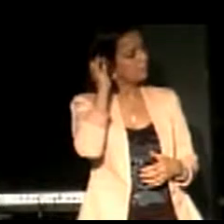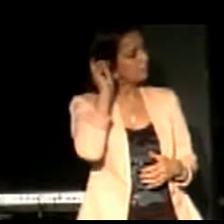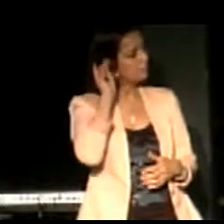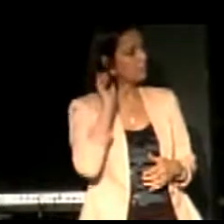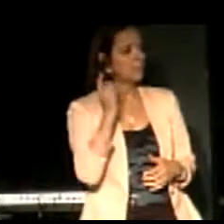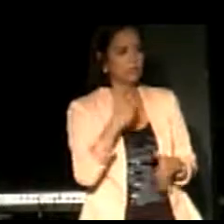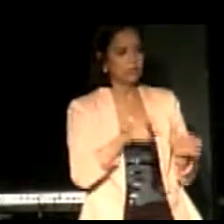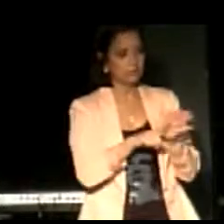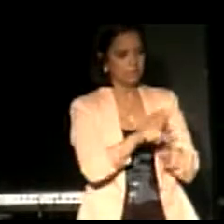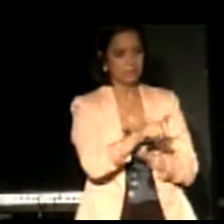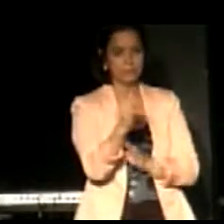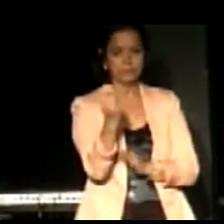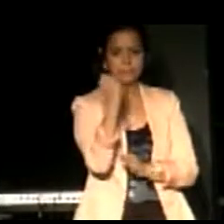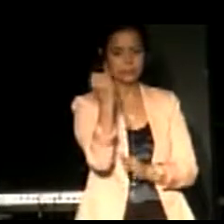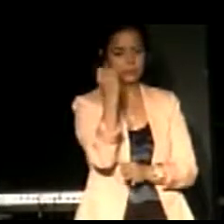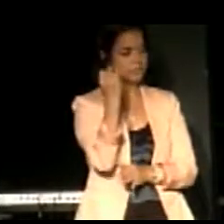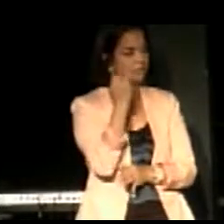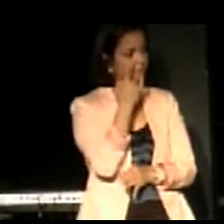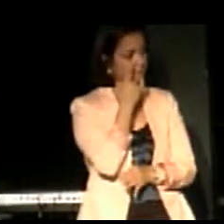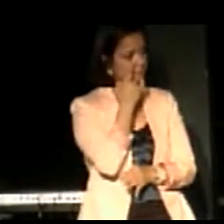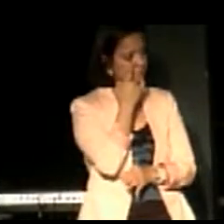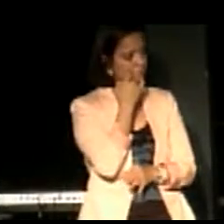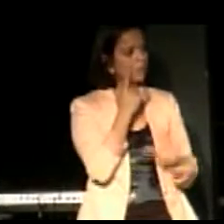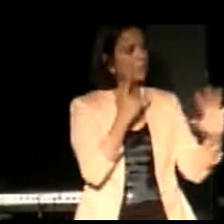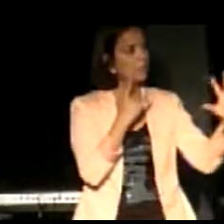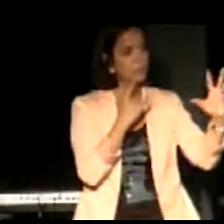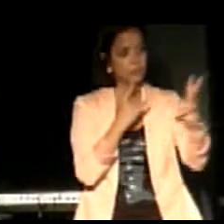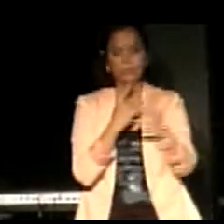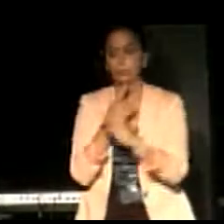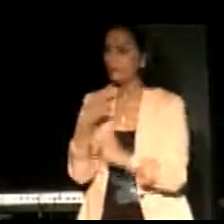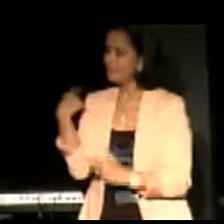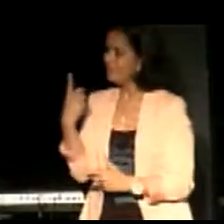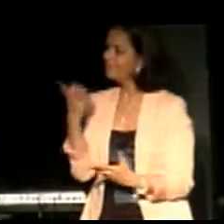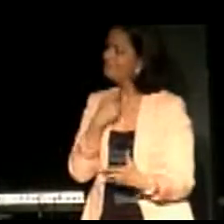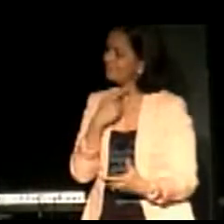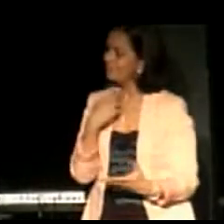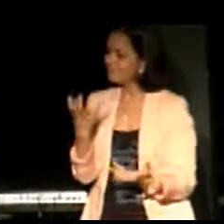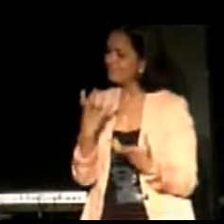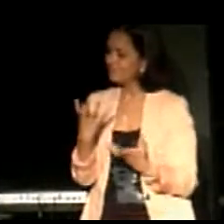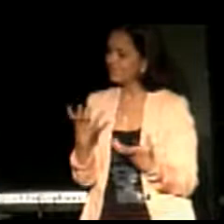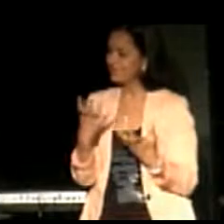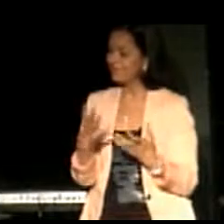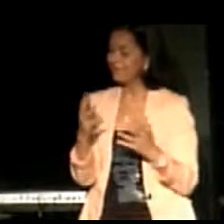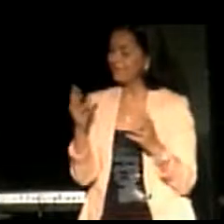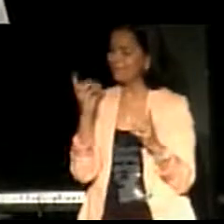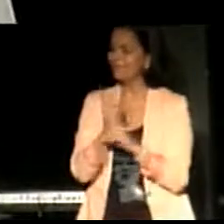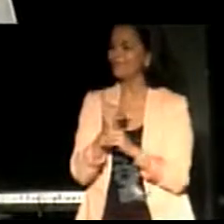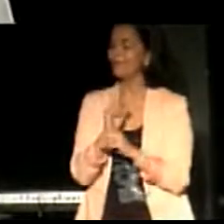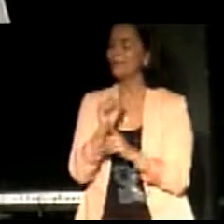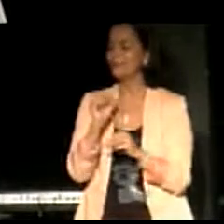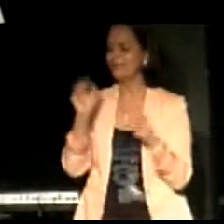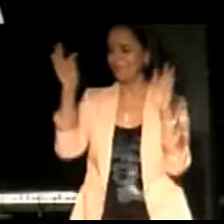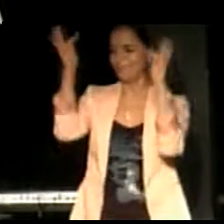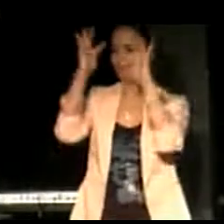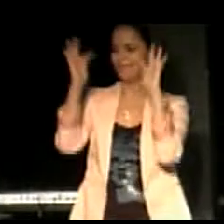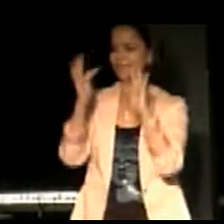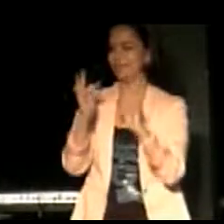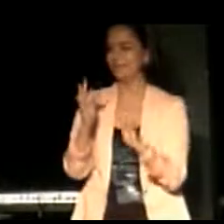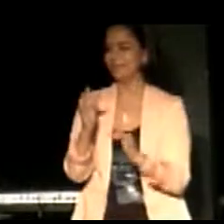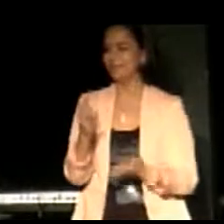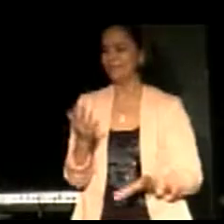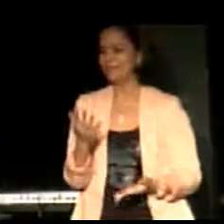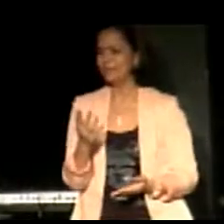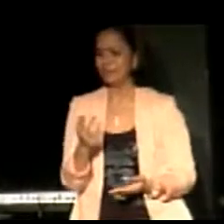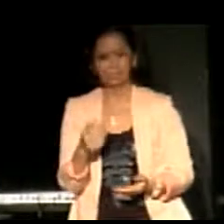outra pergunta importante. Todos nós queremos felicidade. E seria até ridículo eu perguntar para